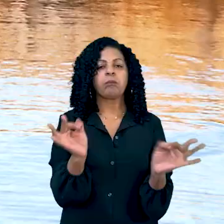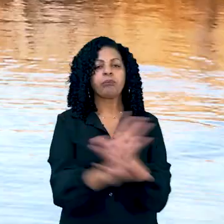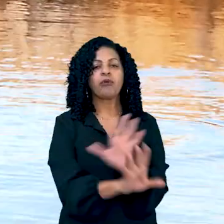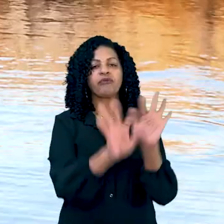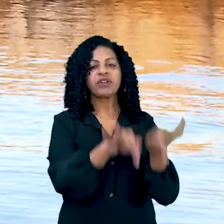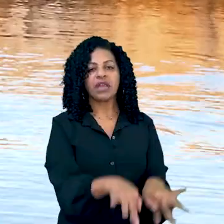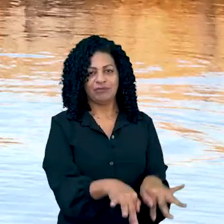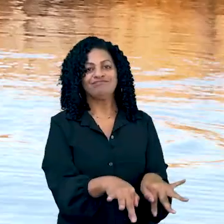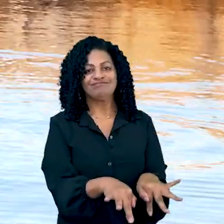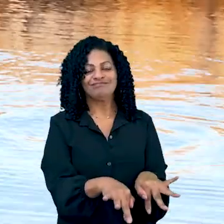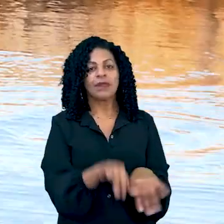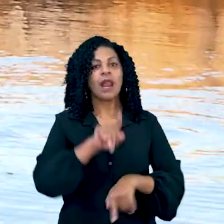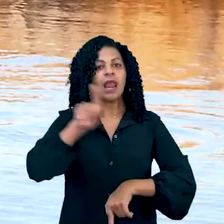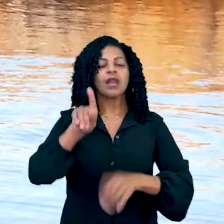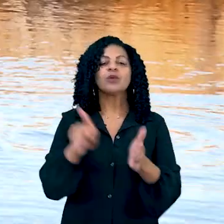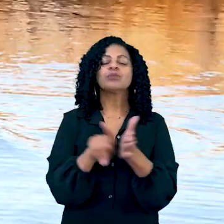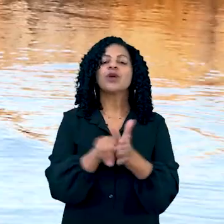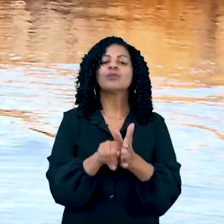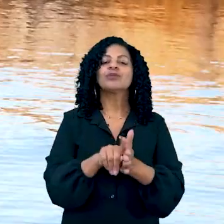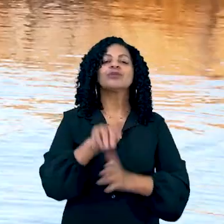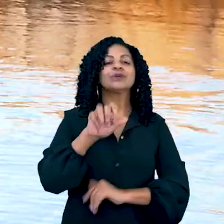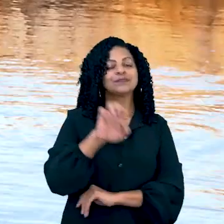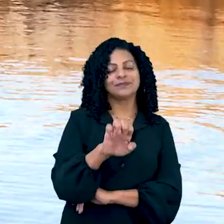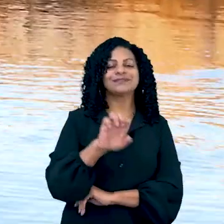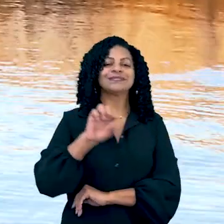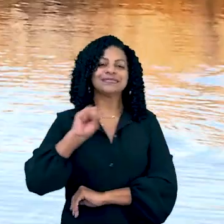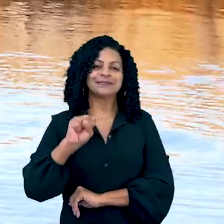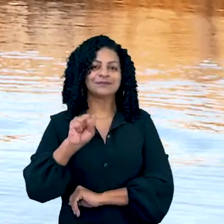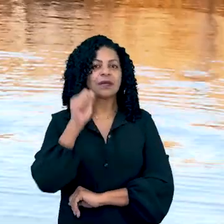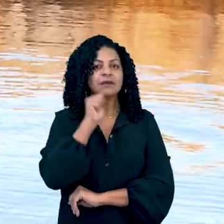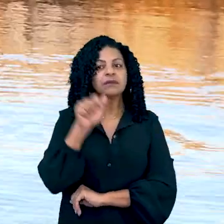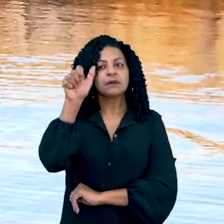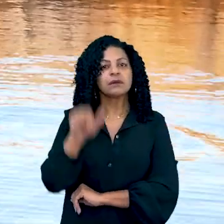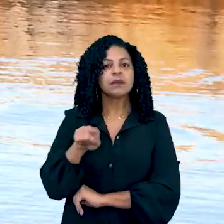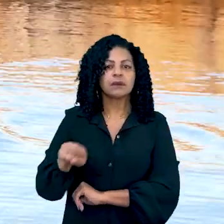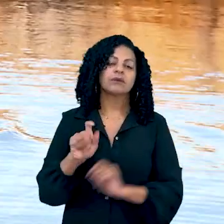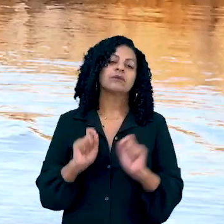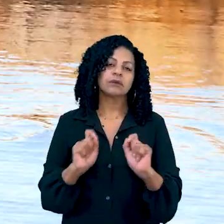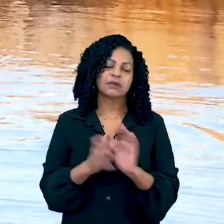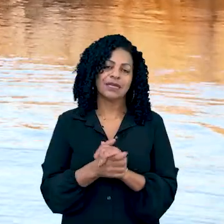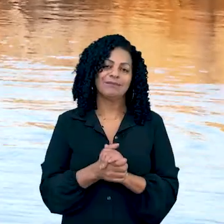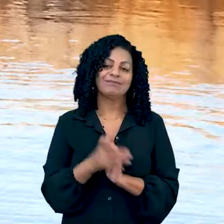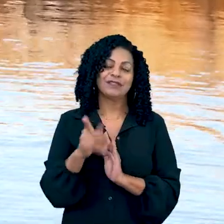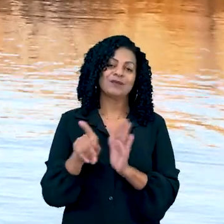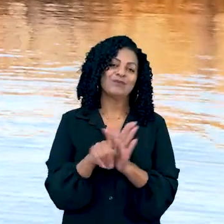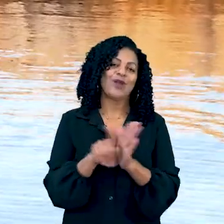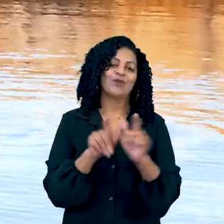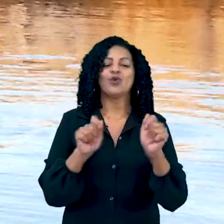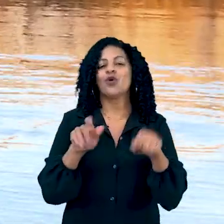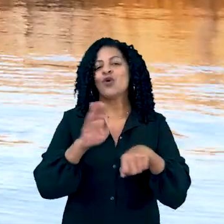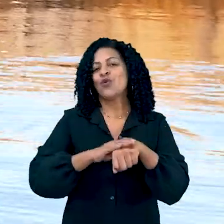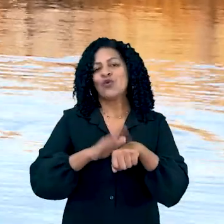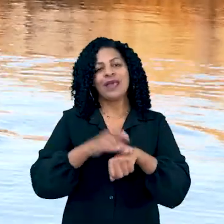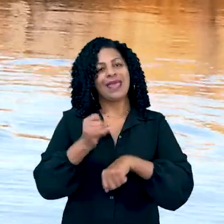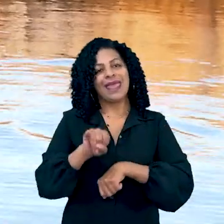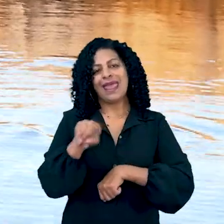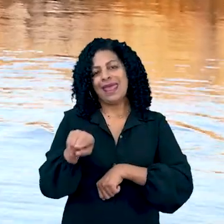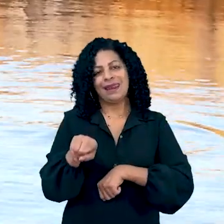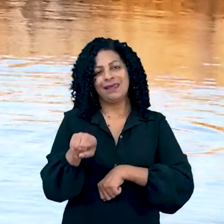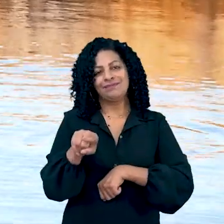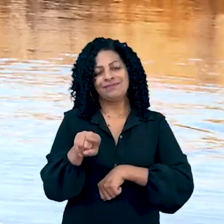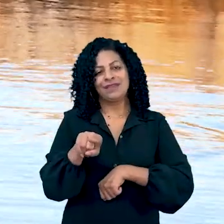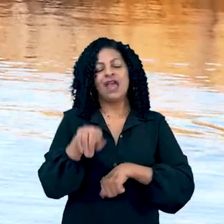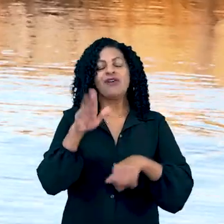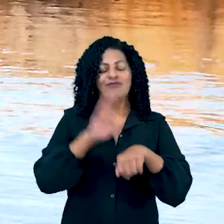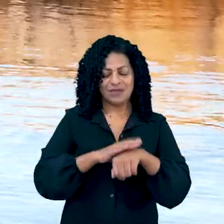Autoridade Portuária de Vitória, no Espírito Santo. Para a trabalhadora, esses fatos geraram momentos de apreensão, já que